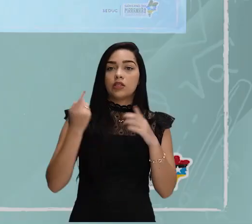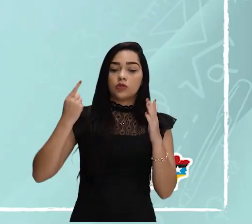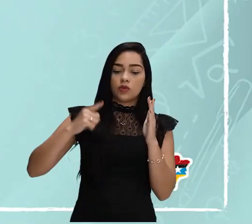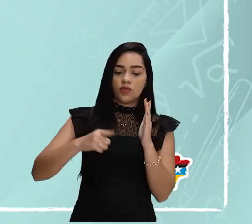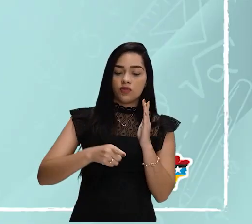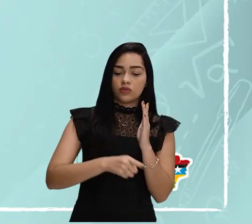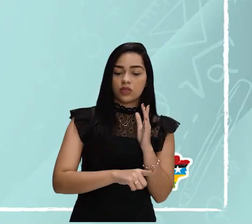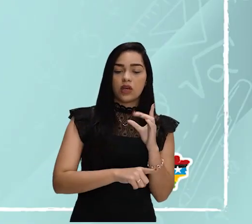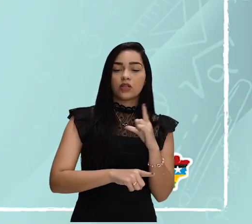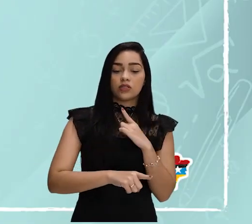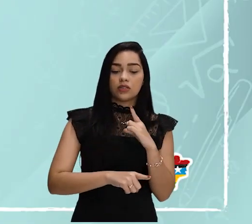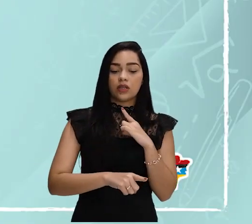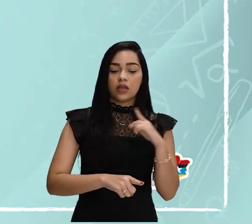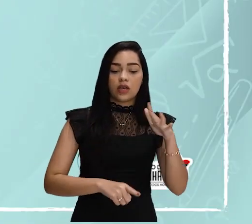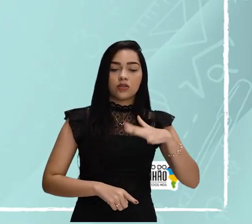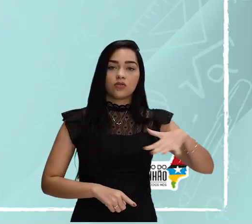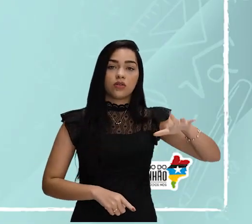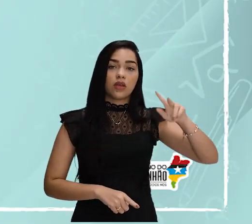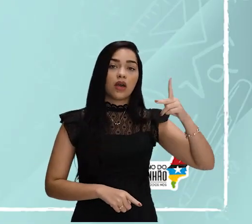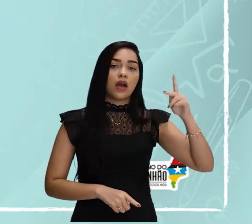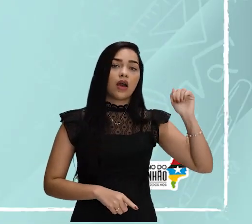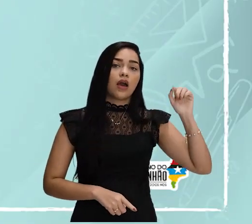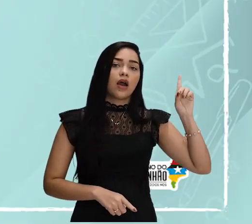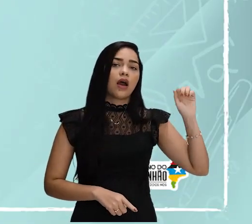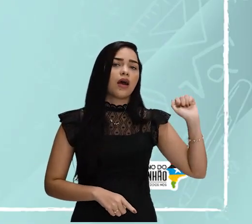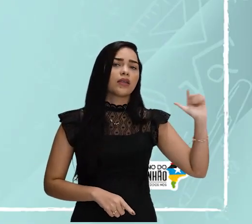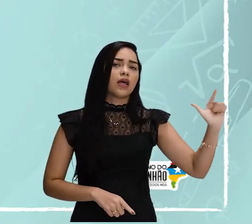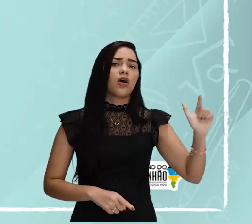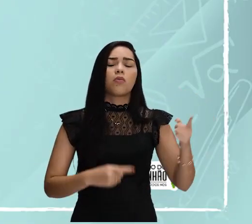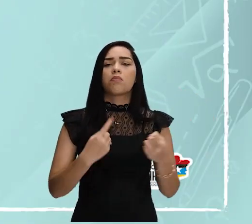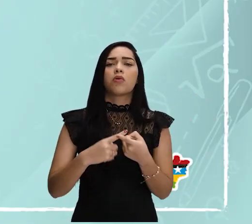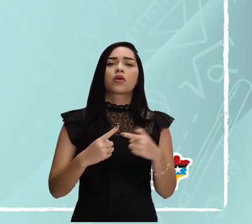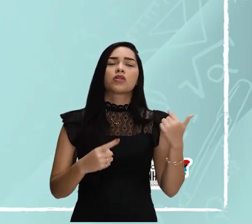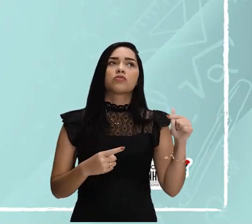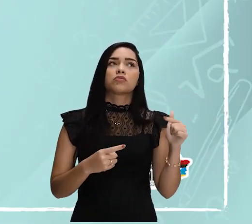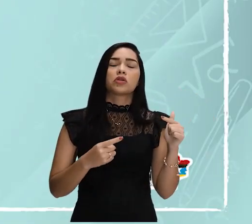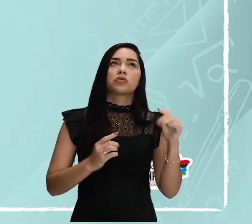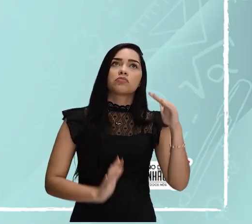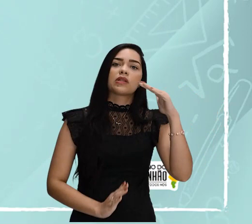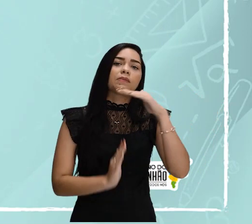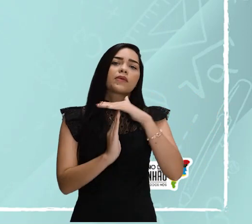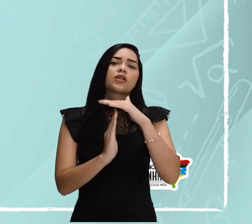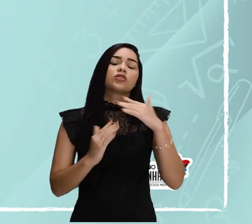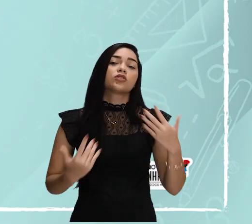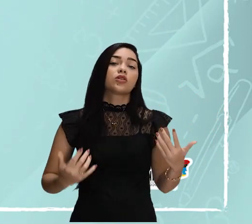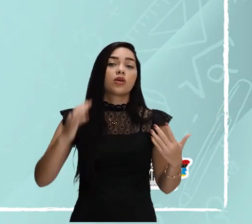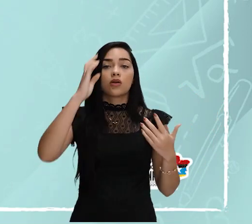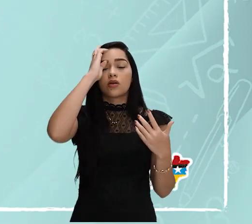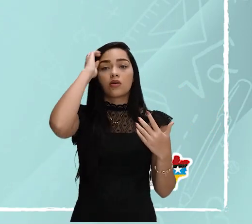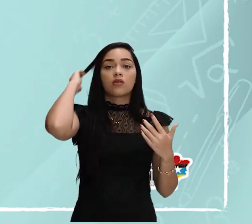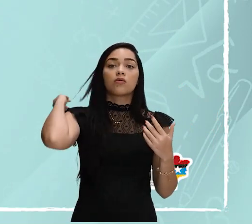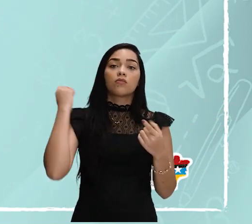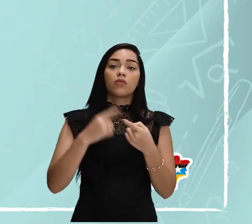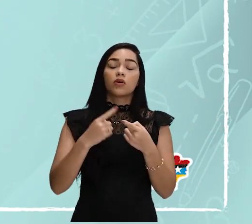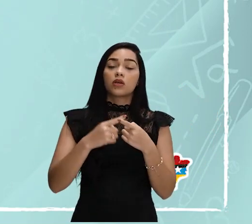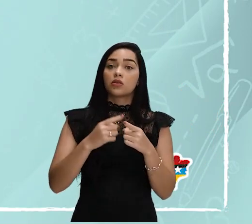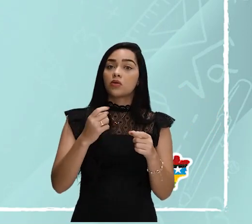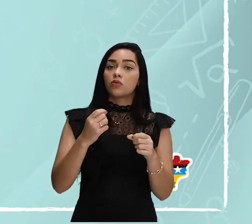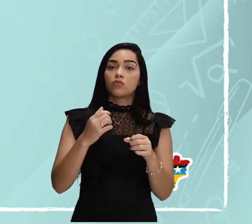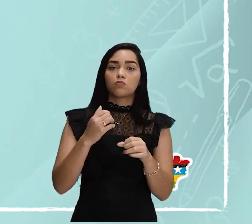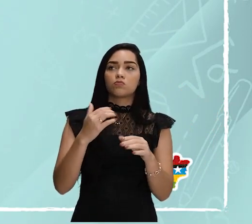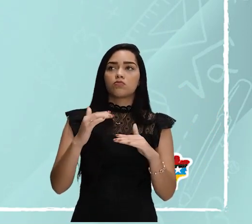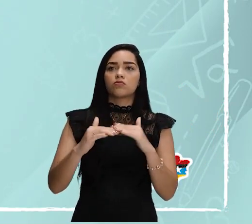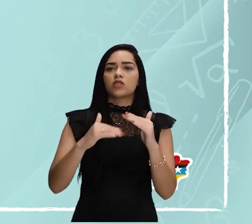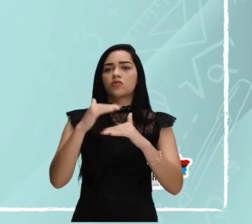profundidade, nós vamos ter a zona radal. Por que eu digo que não tem um limite para a zona radal? Porque ainda não se construiu nenhum